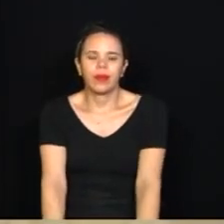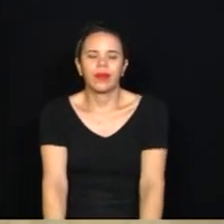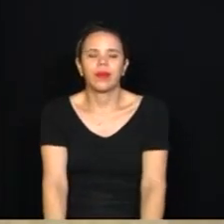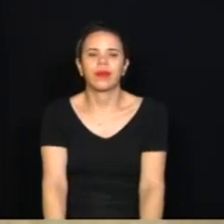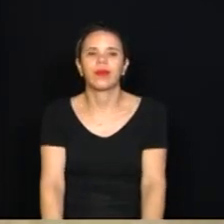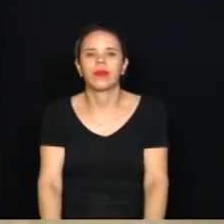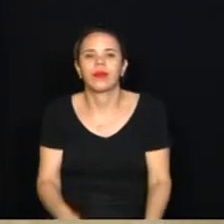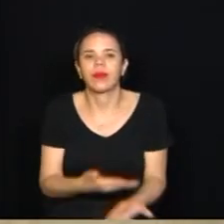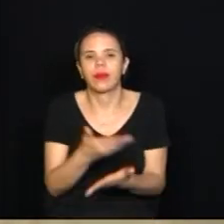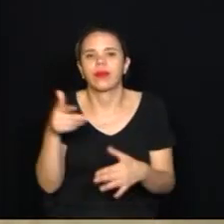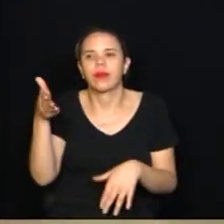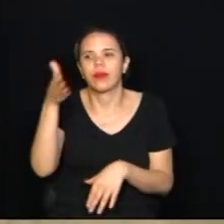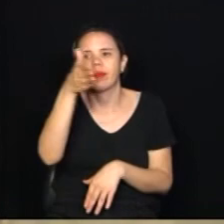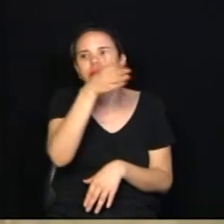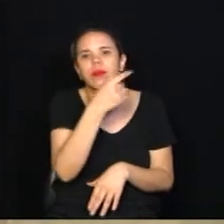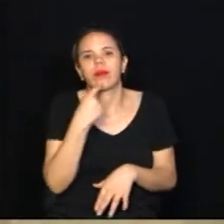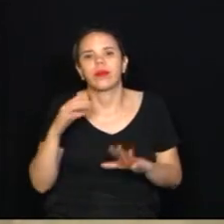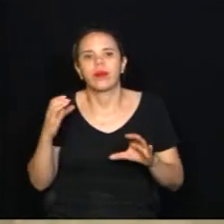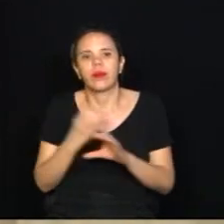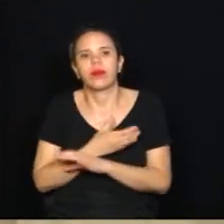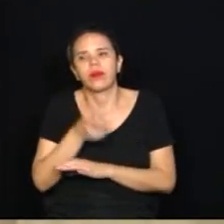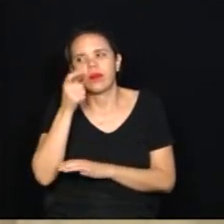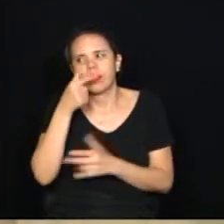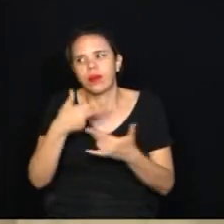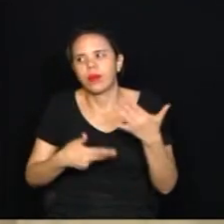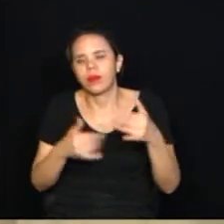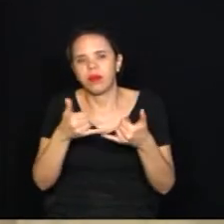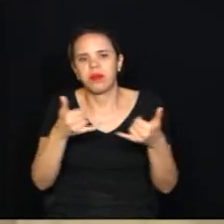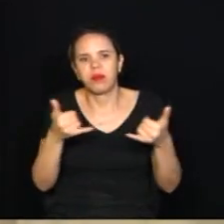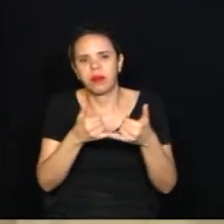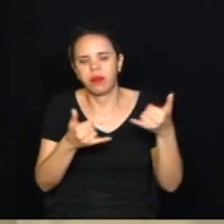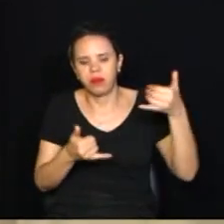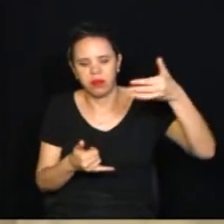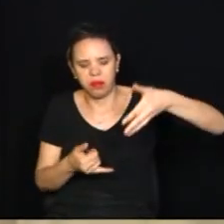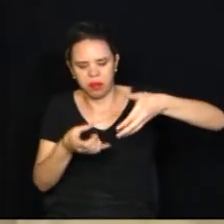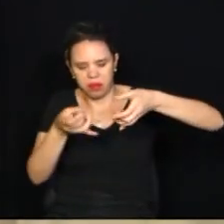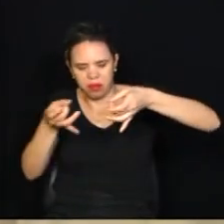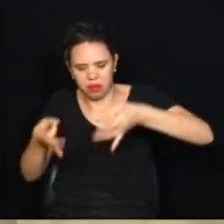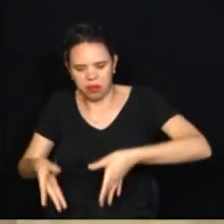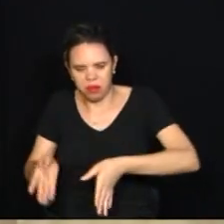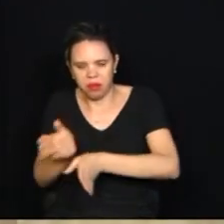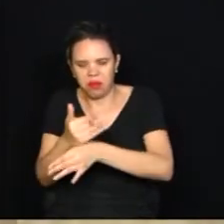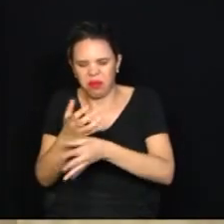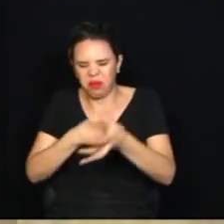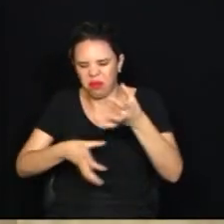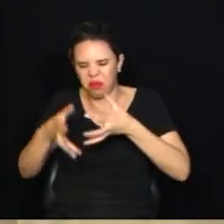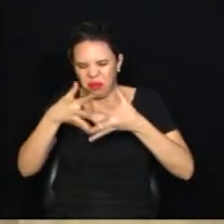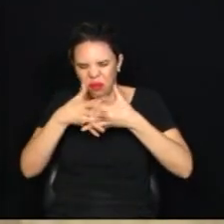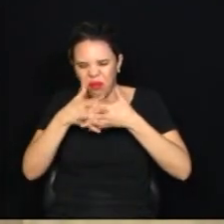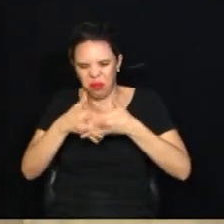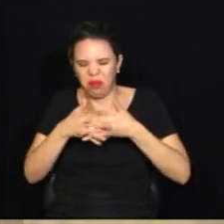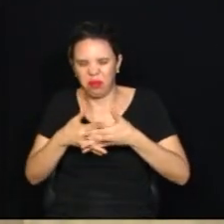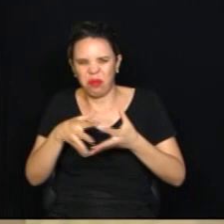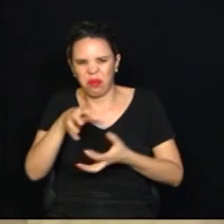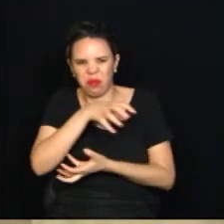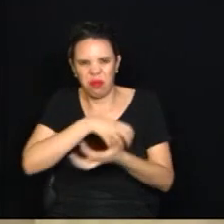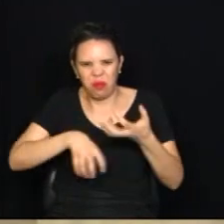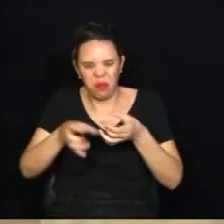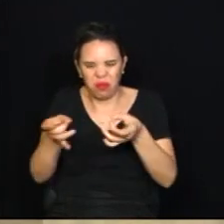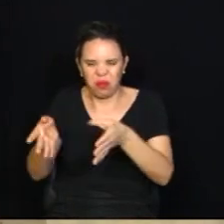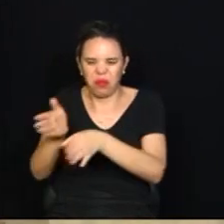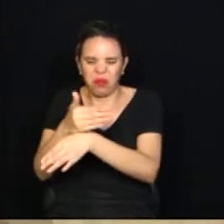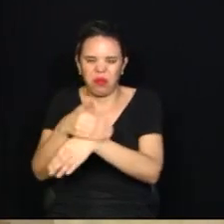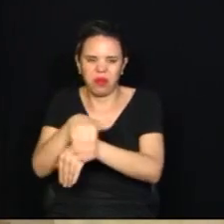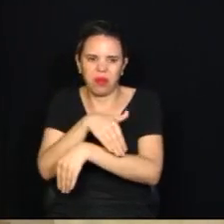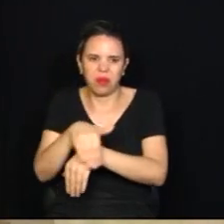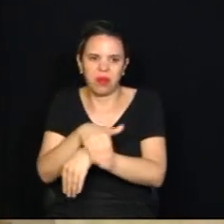Se você andar por Campinas inteiro, você vai ver vários fios caídos no chão, um emaranhado de cabos solto pela